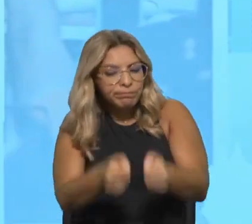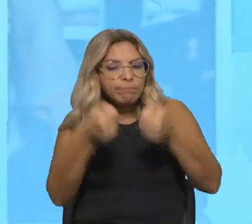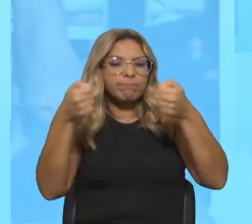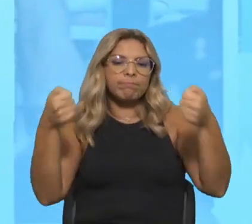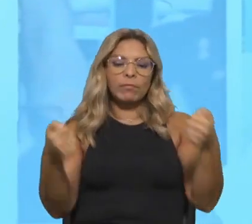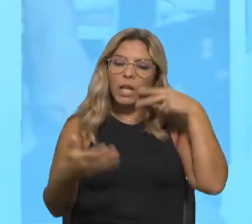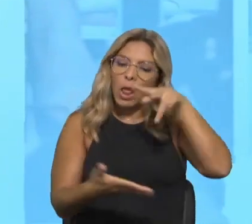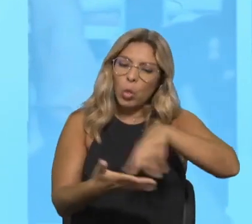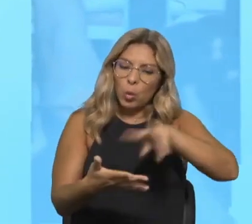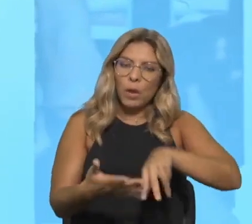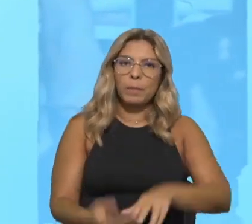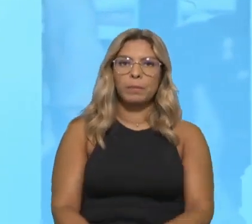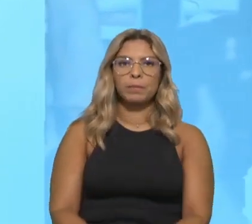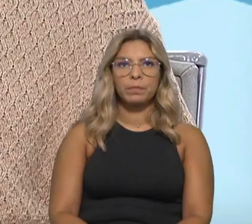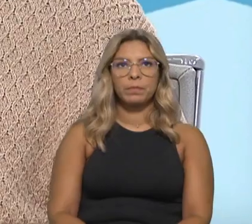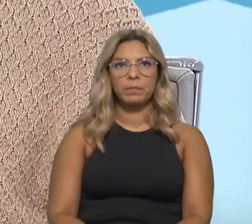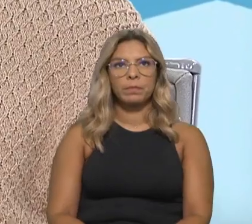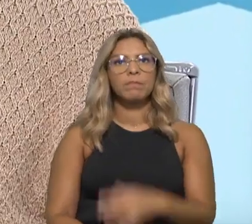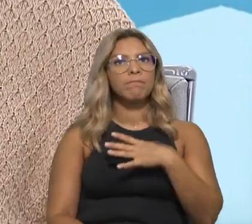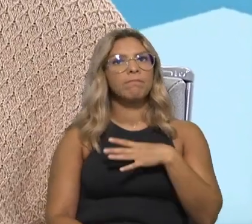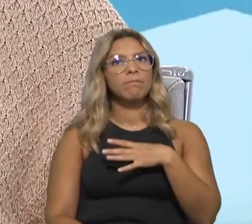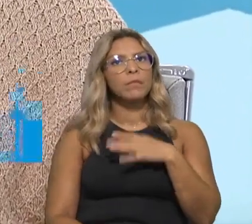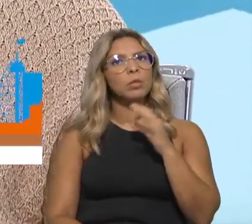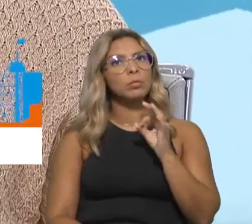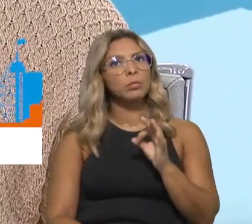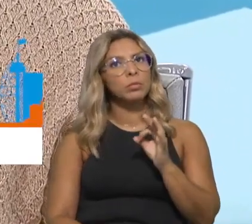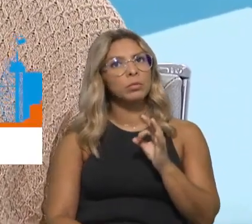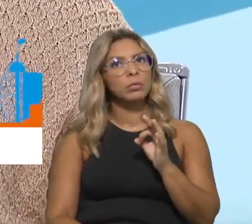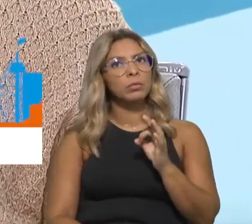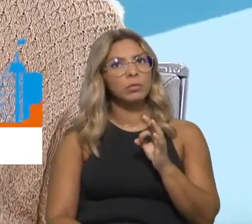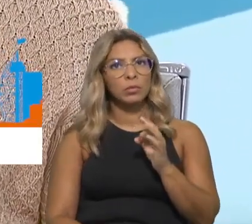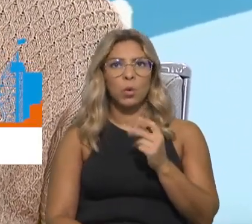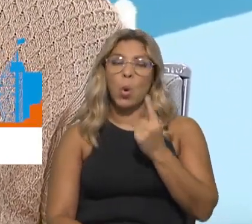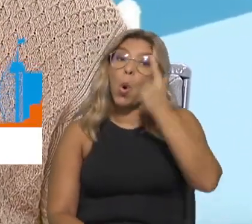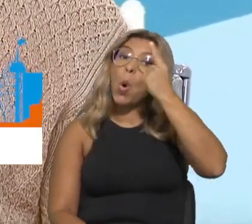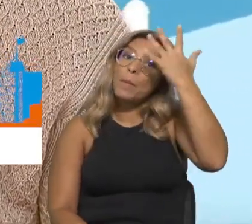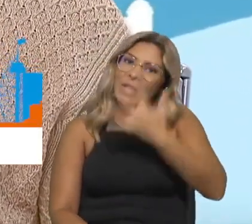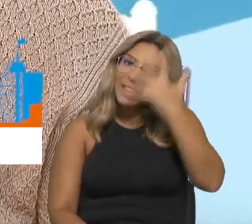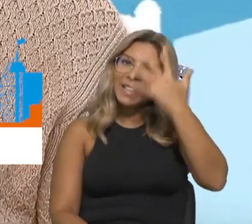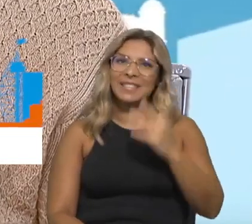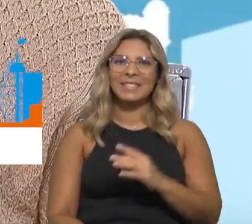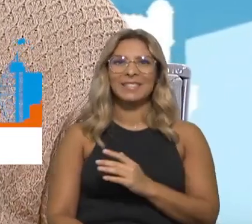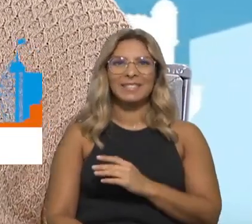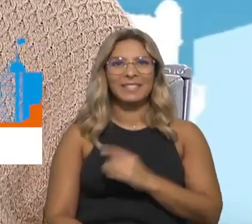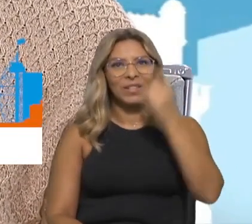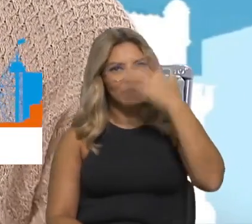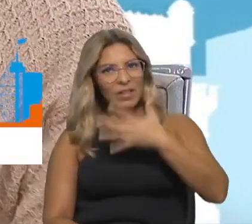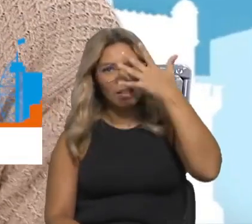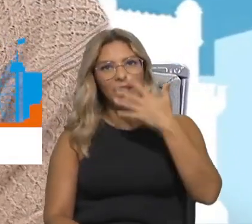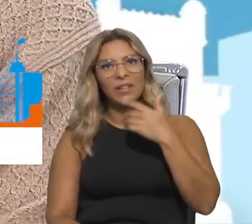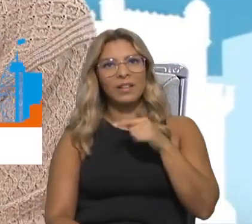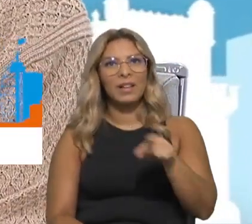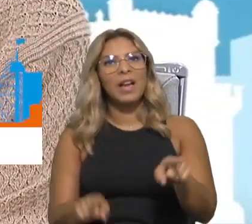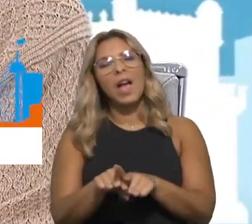momentos dia e eu recomendo que seja apenas uma dose por dia uma página de cada vez sim é mesmo com uma